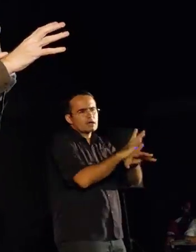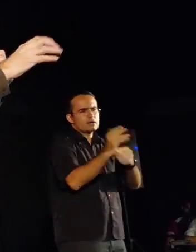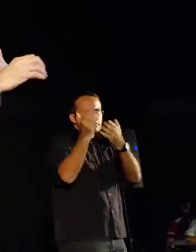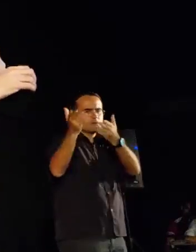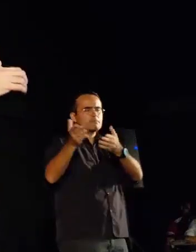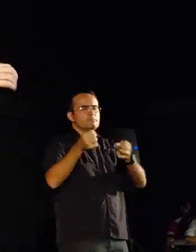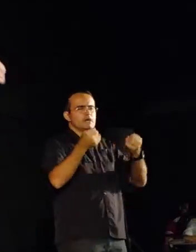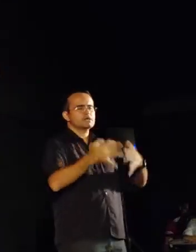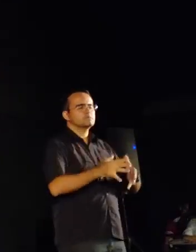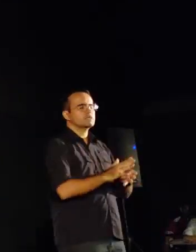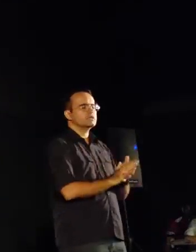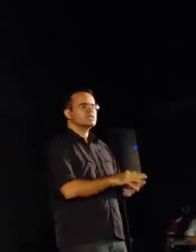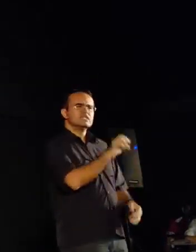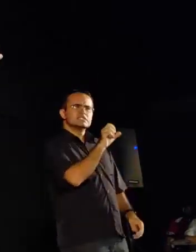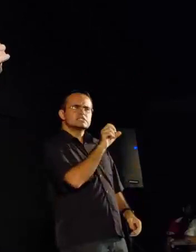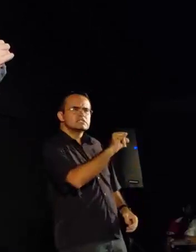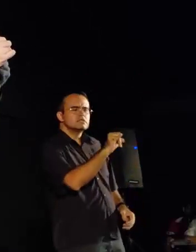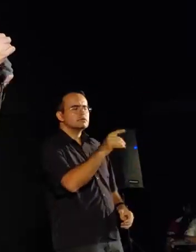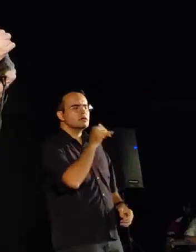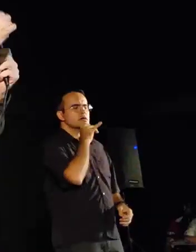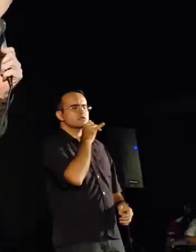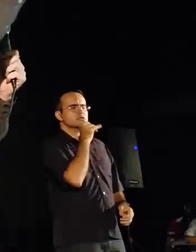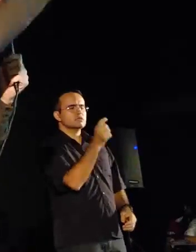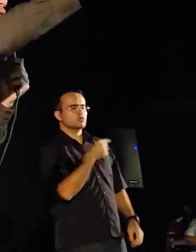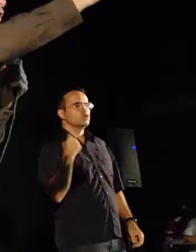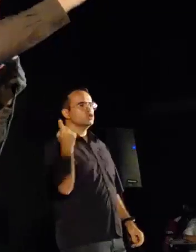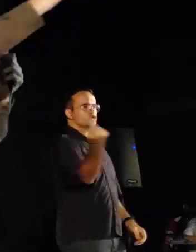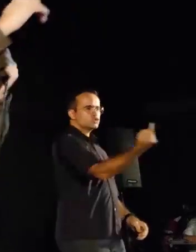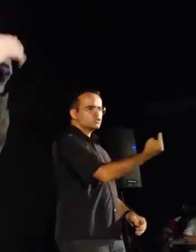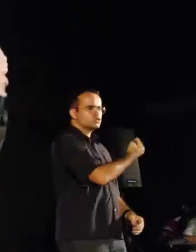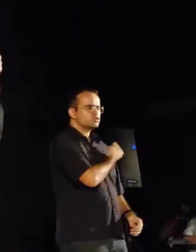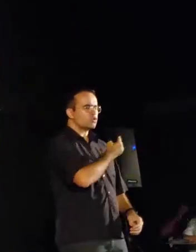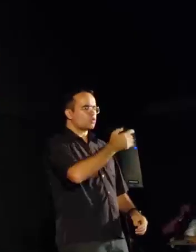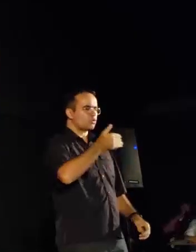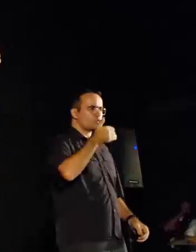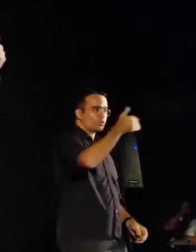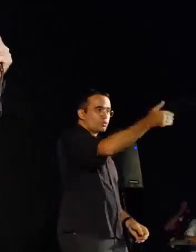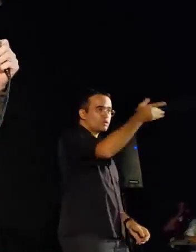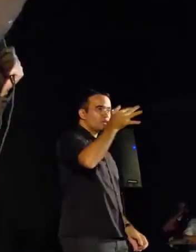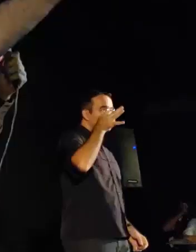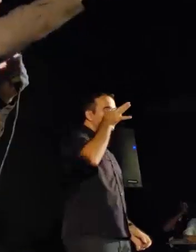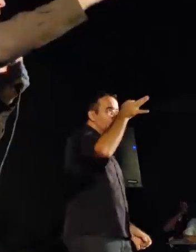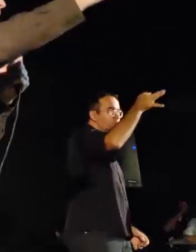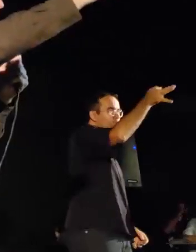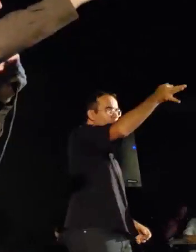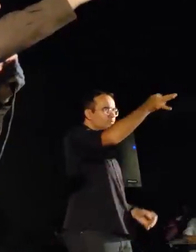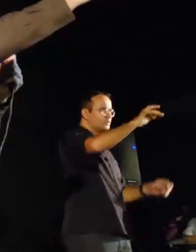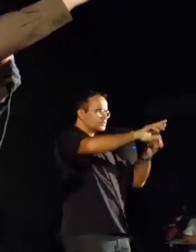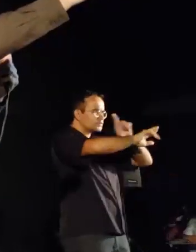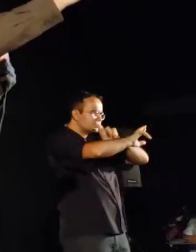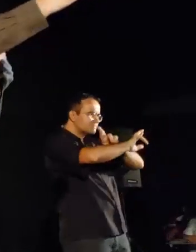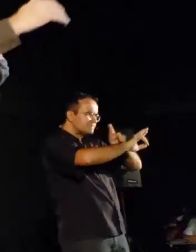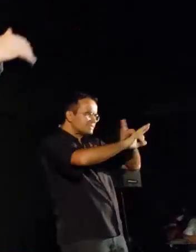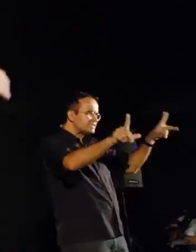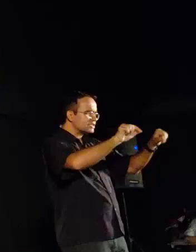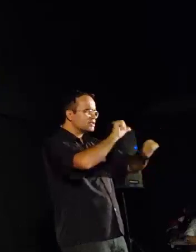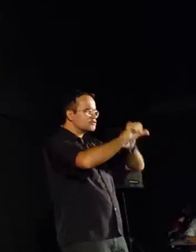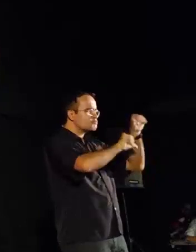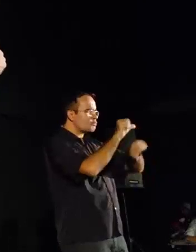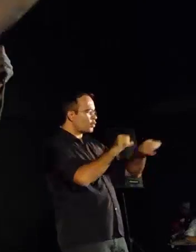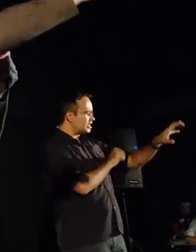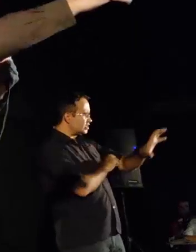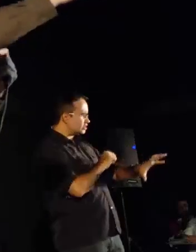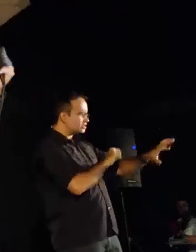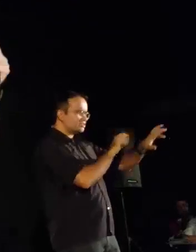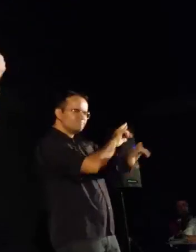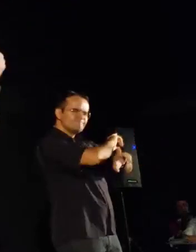fato, se nós temos no nosso horizonte de radicalização, certo? E é